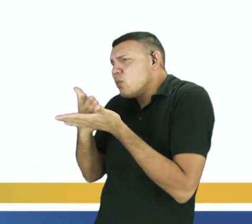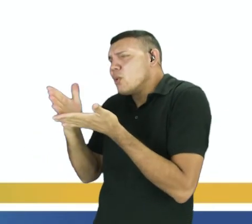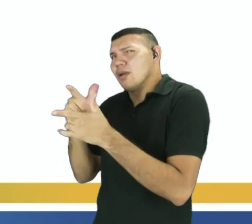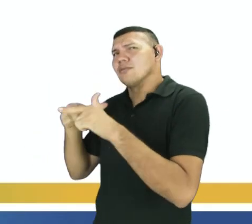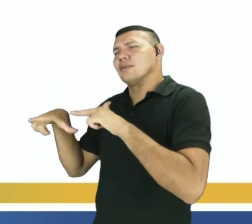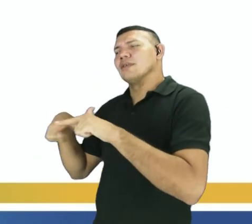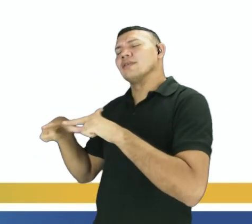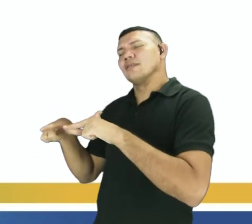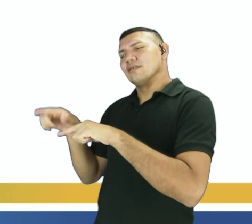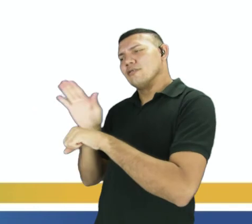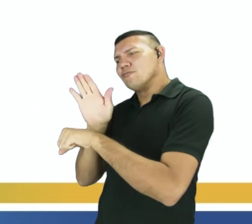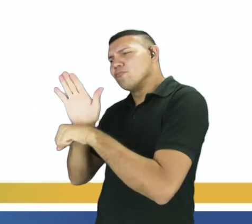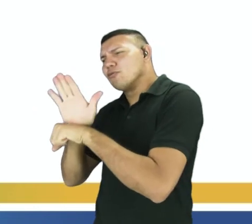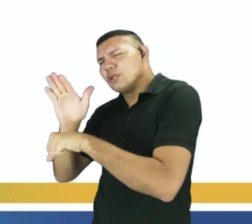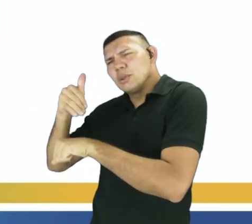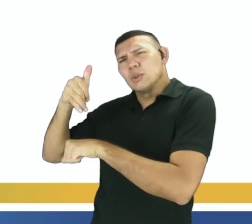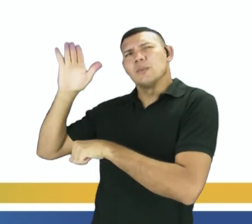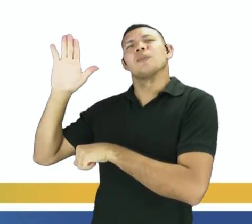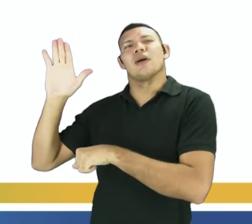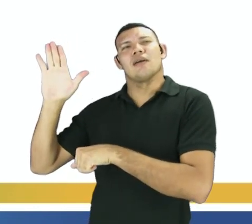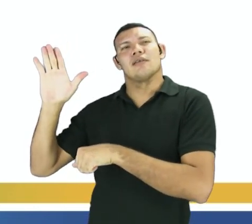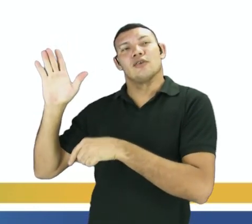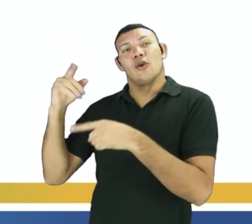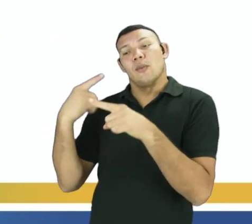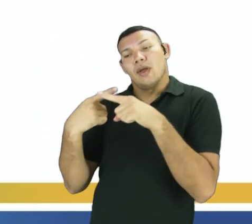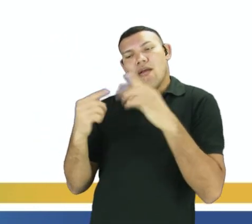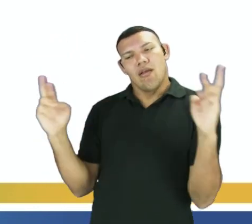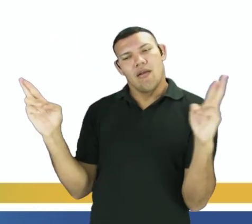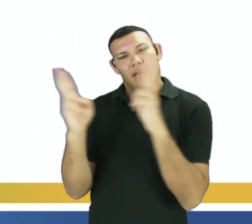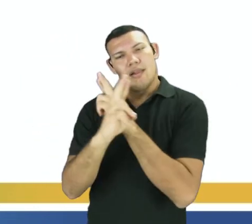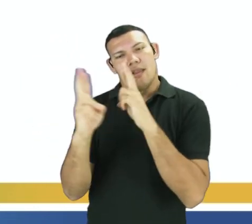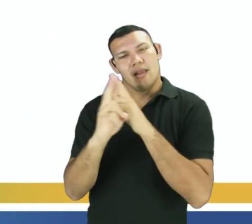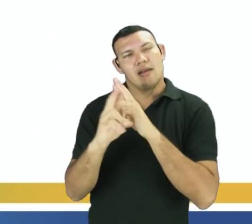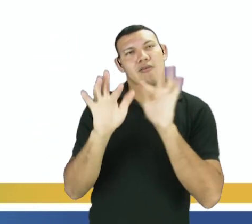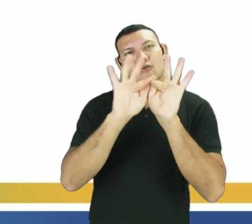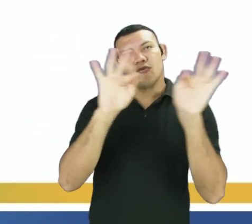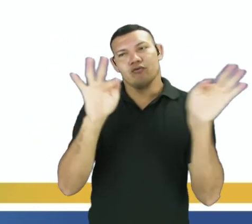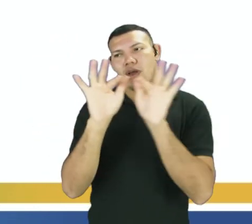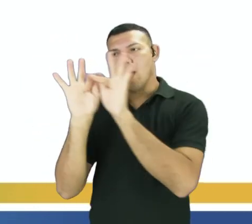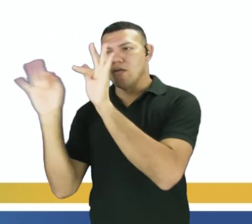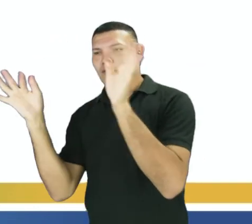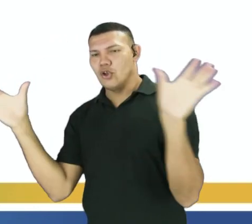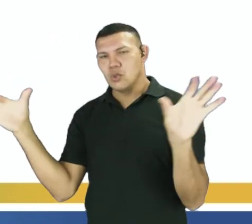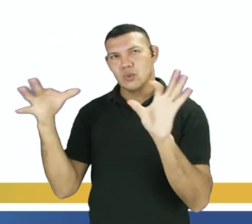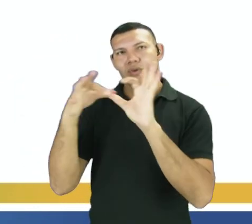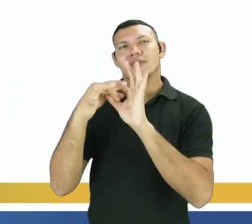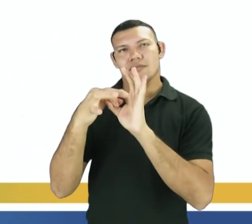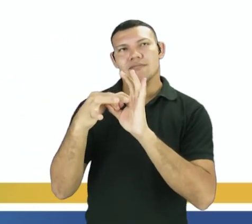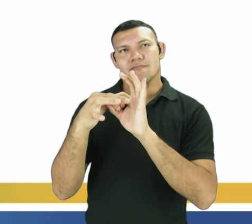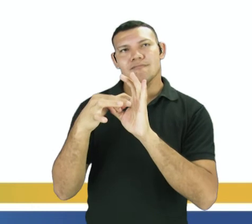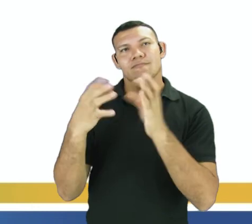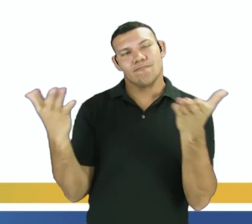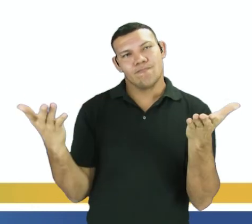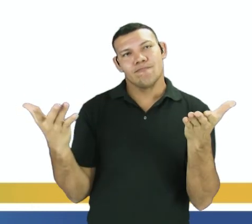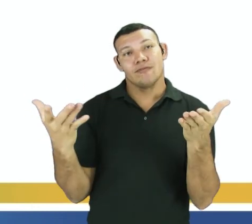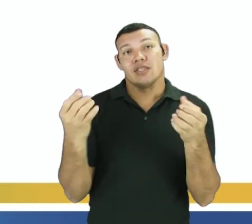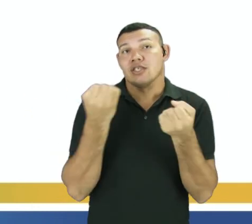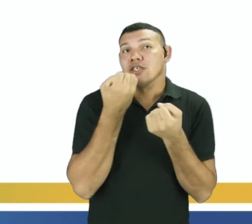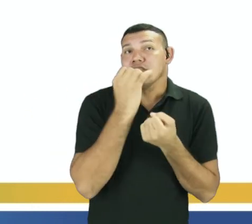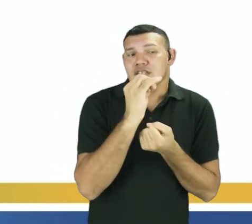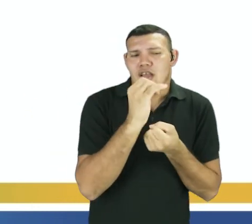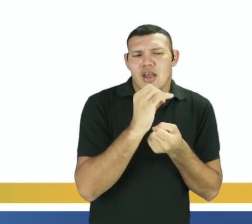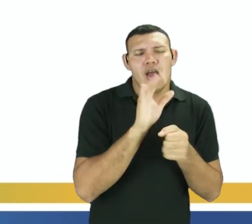condicionais sempre, tá? Se eu conseguir isso, eu faço isso. É como sempre uma questão de ganha e perca. Então,